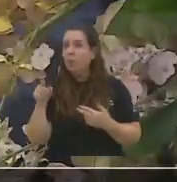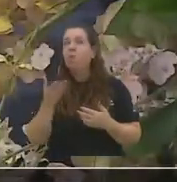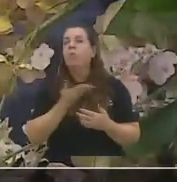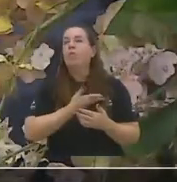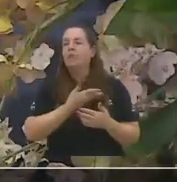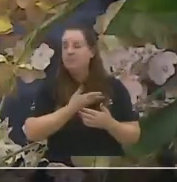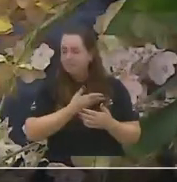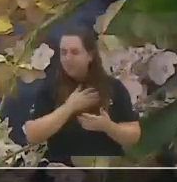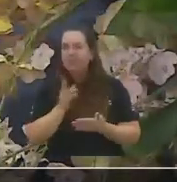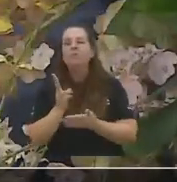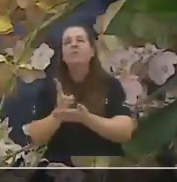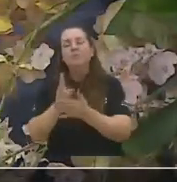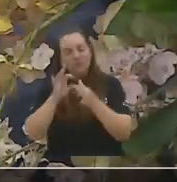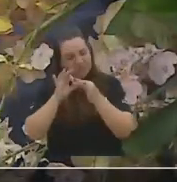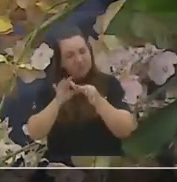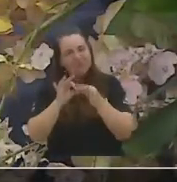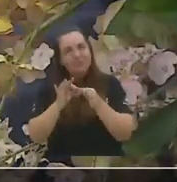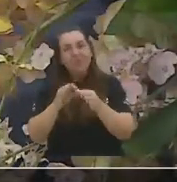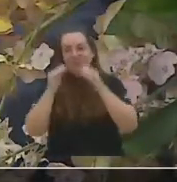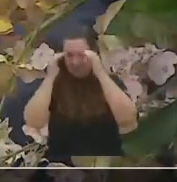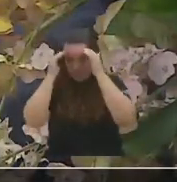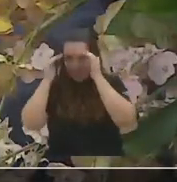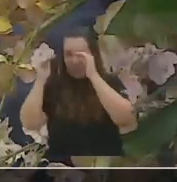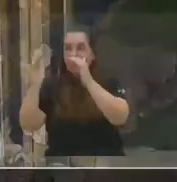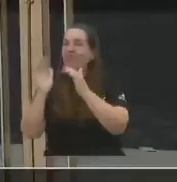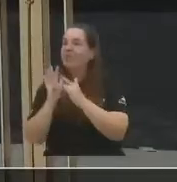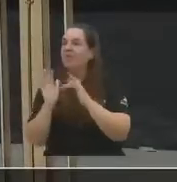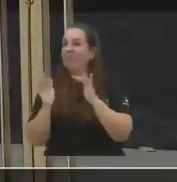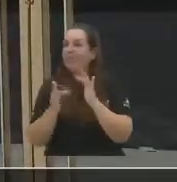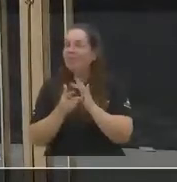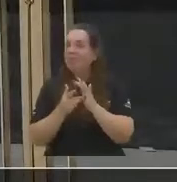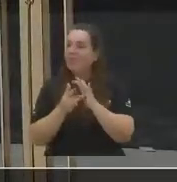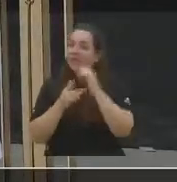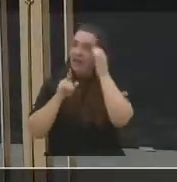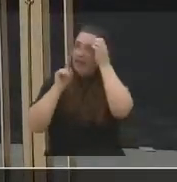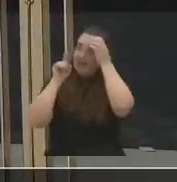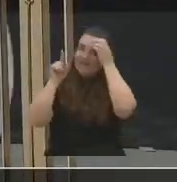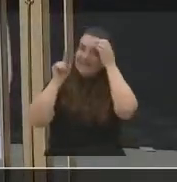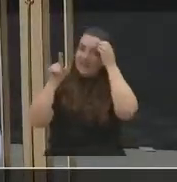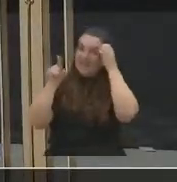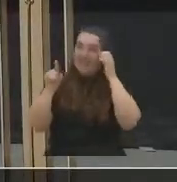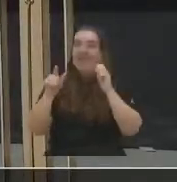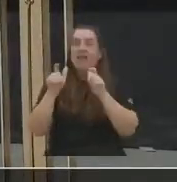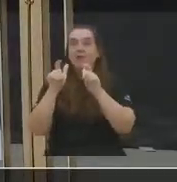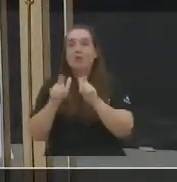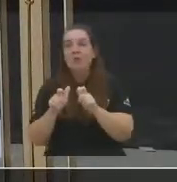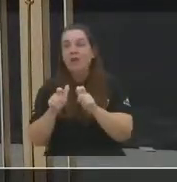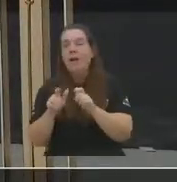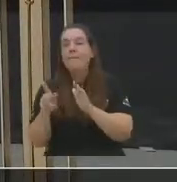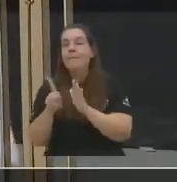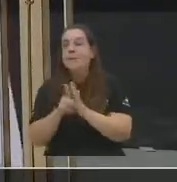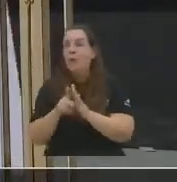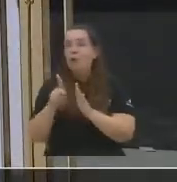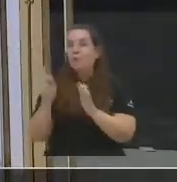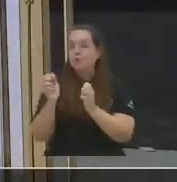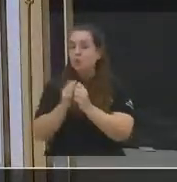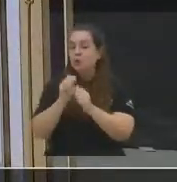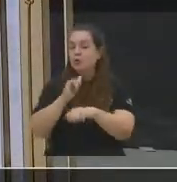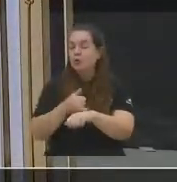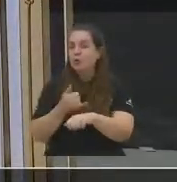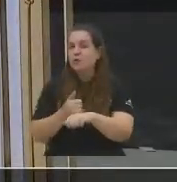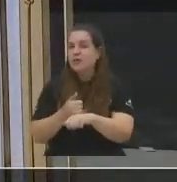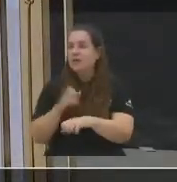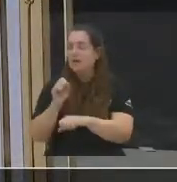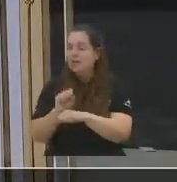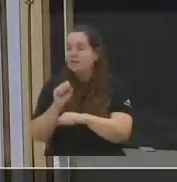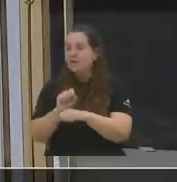apóstolos permaneceram obedientes a Jesus lá no cenáculo em Jerusalém, aguardando a